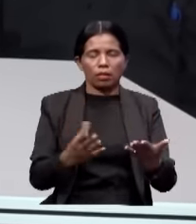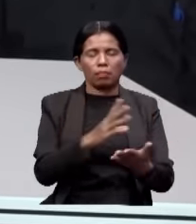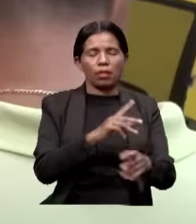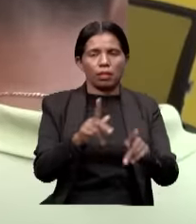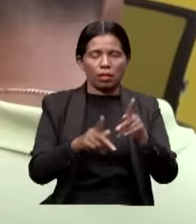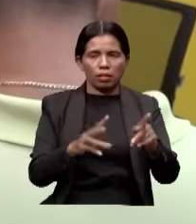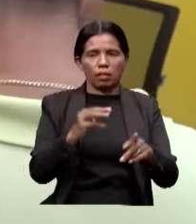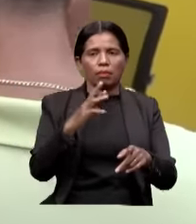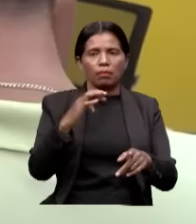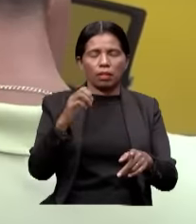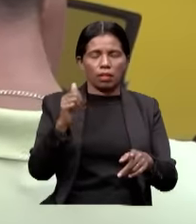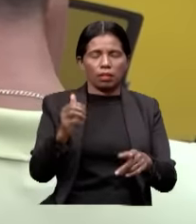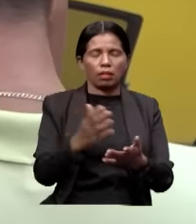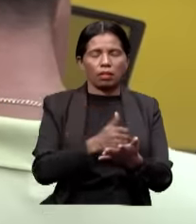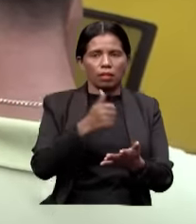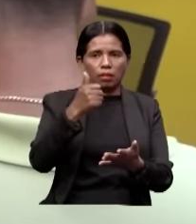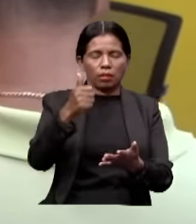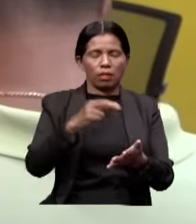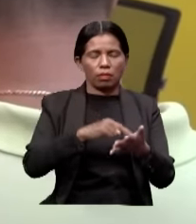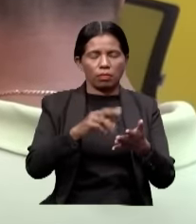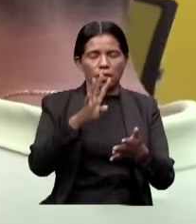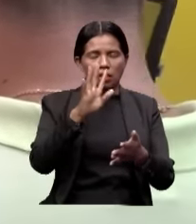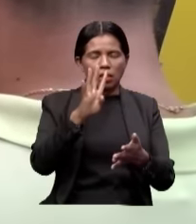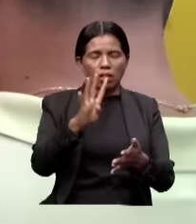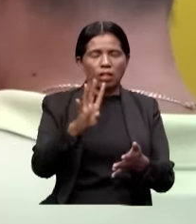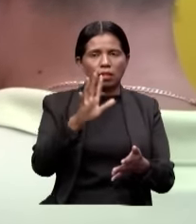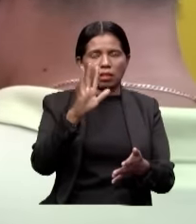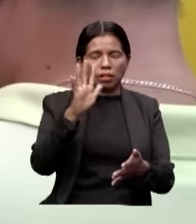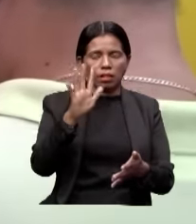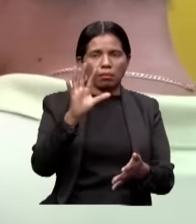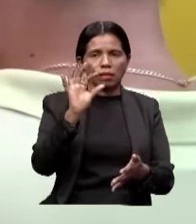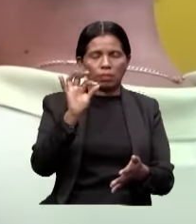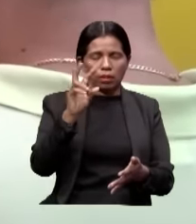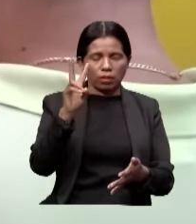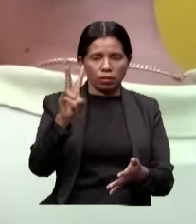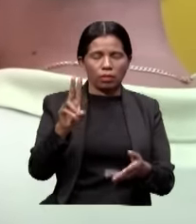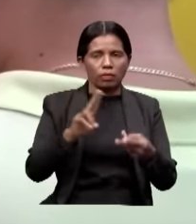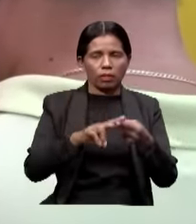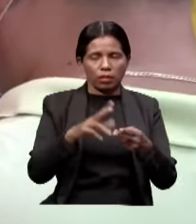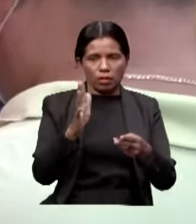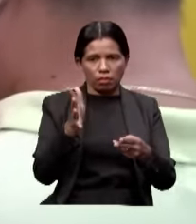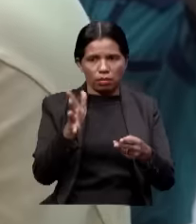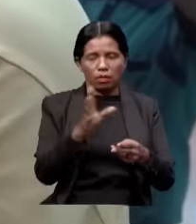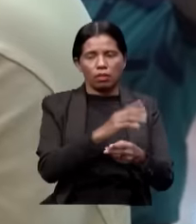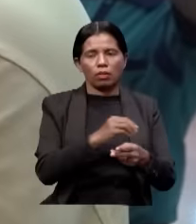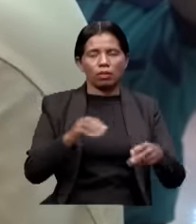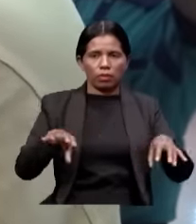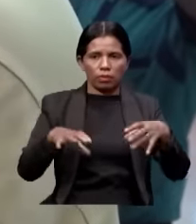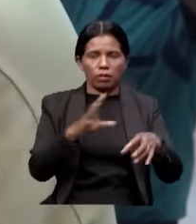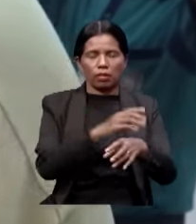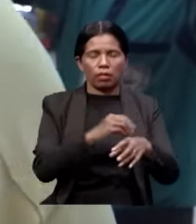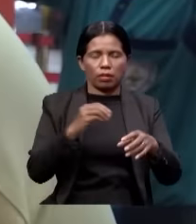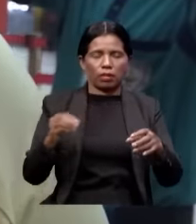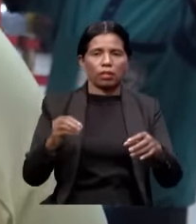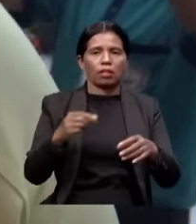beneficiário Maria Gomes, nebe kona bola, o número Hat Lima Cia Rua, vezes Lima Nulo, o sistema Lotaria Grand